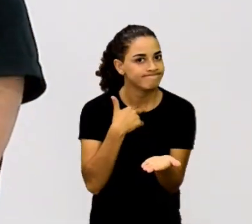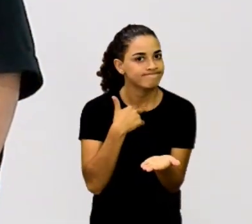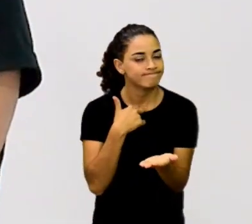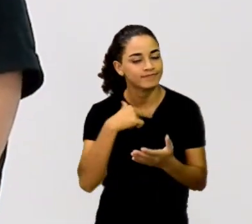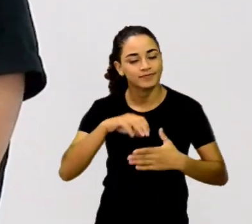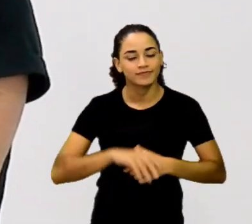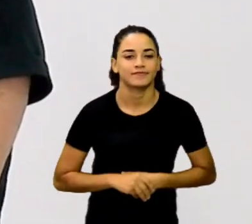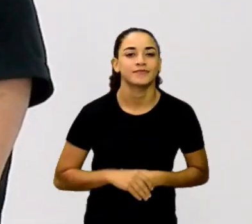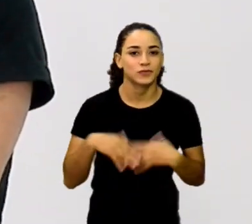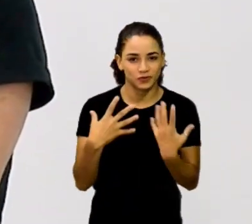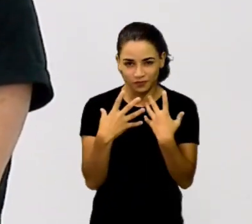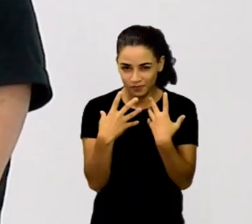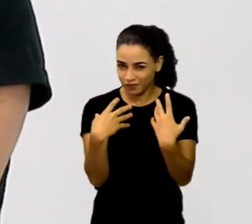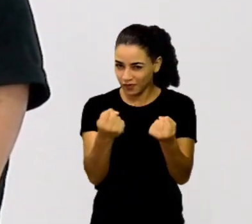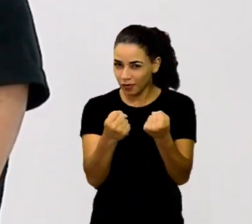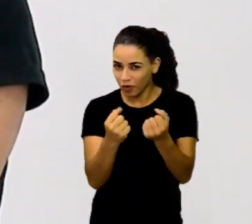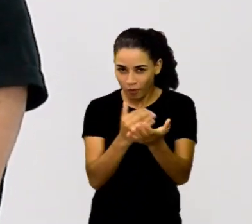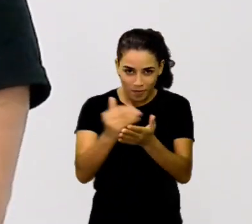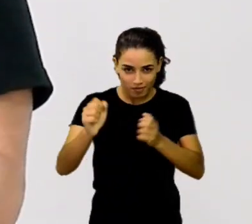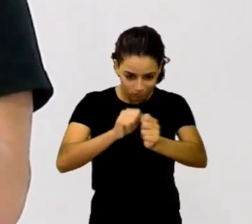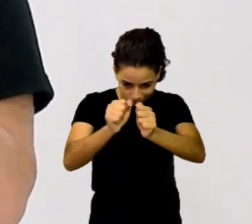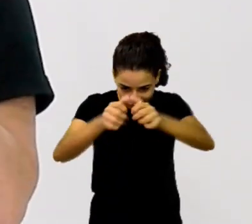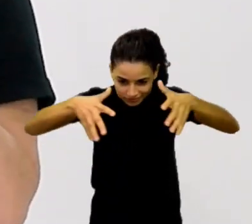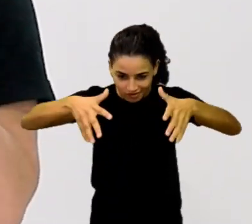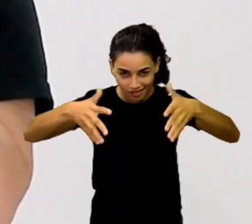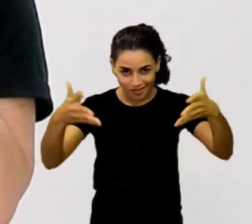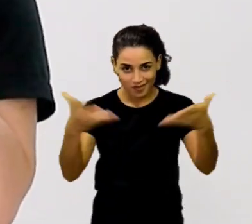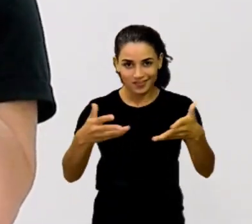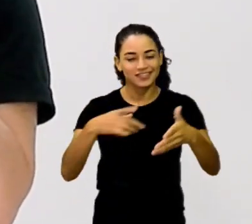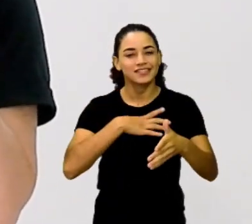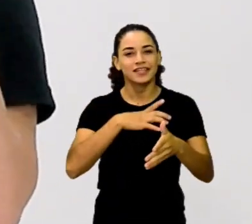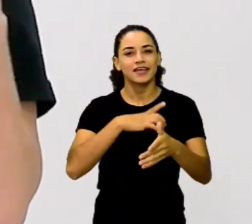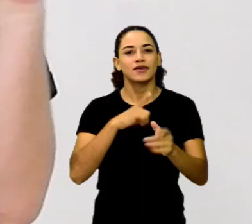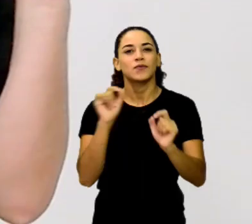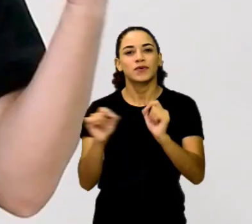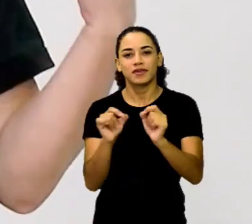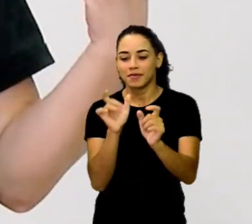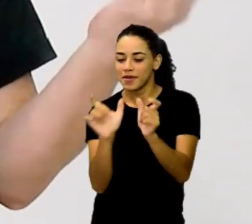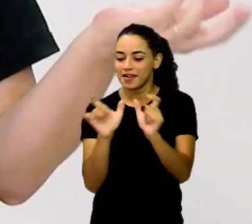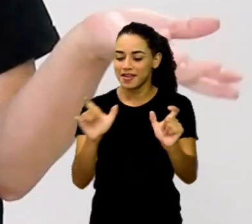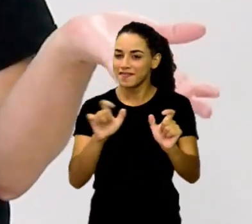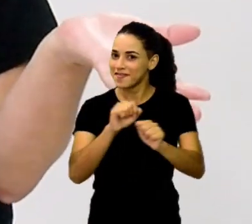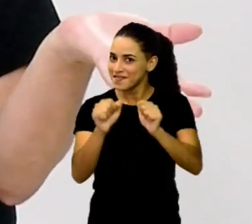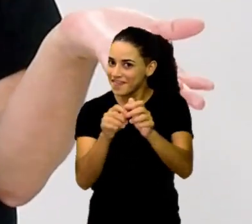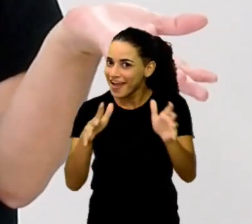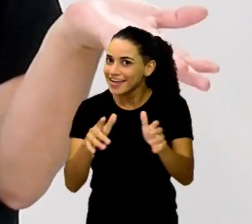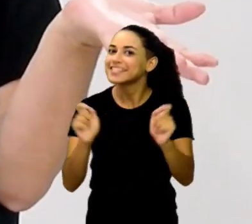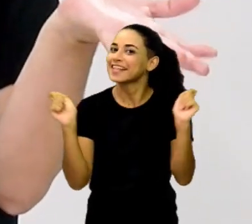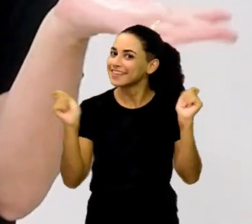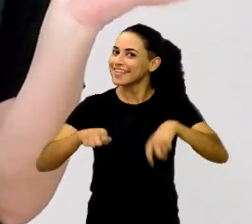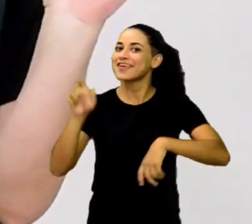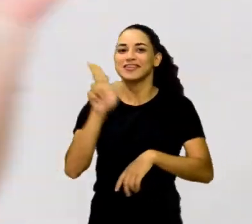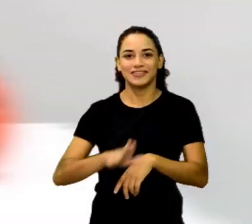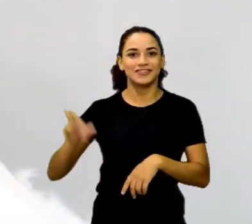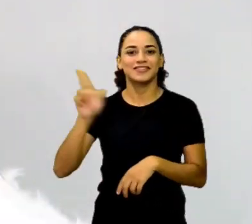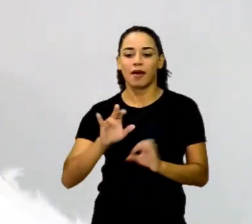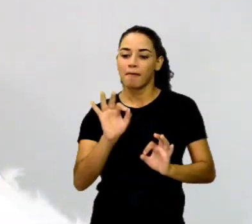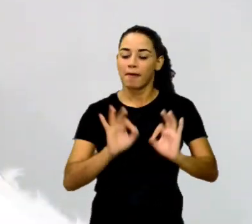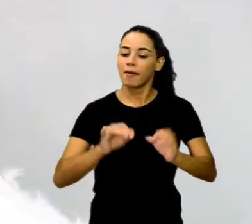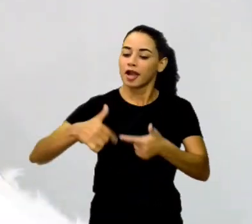Então, vamos começar a magia de hoje. Tem as palavrinhas mágicas que a gente usa para fazer todo esse